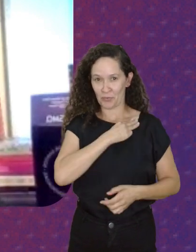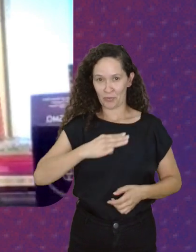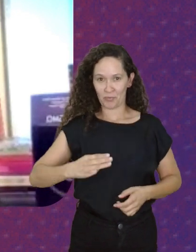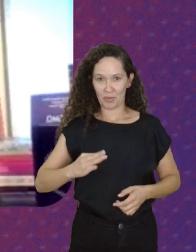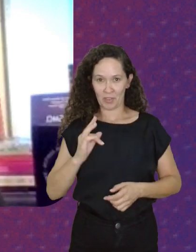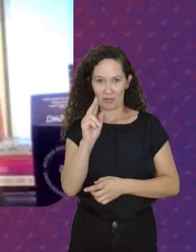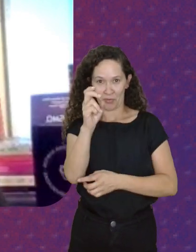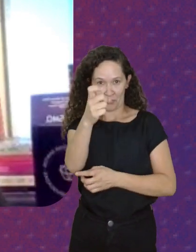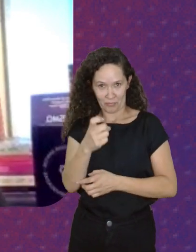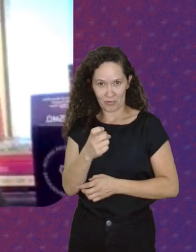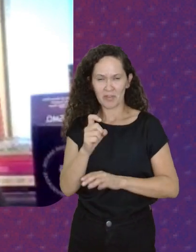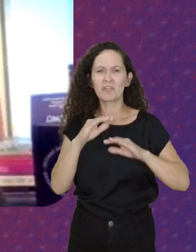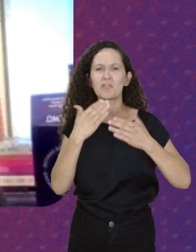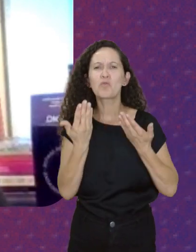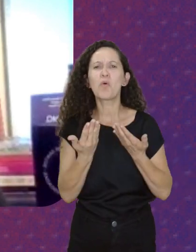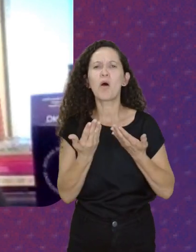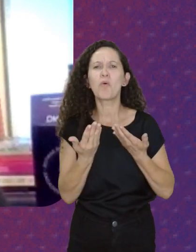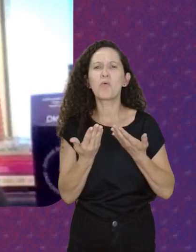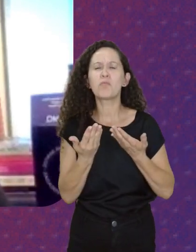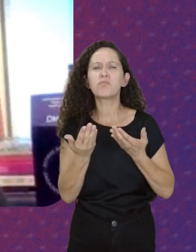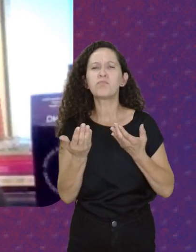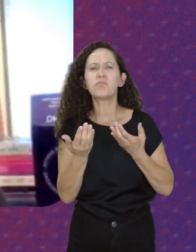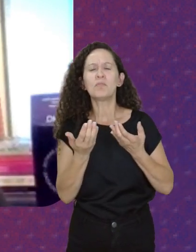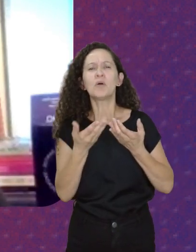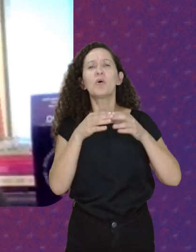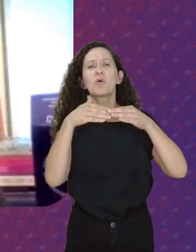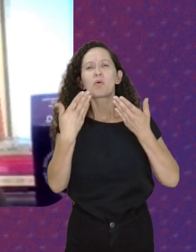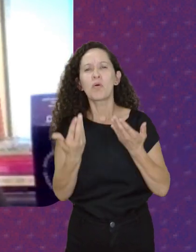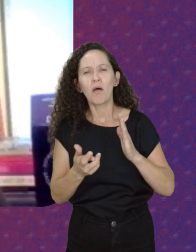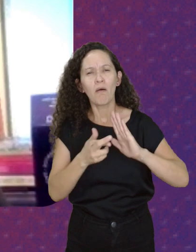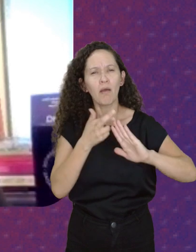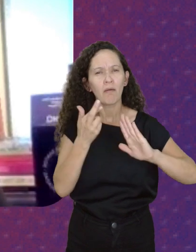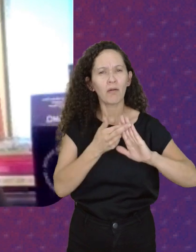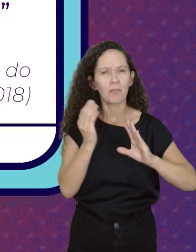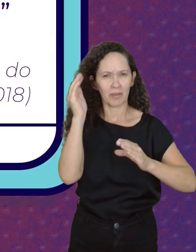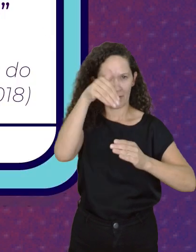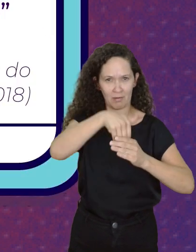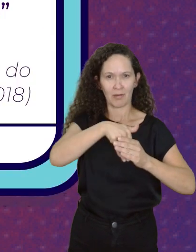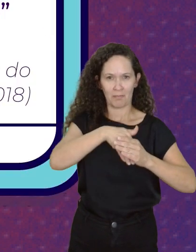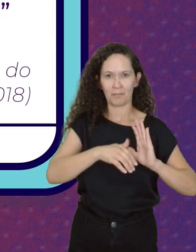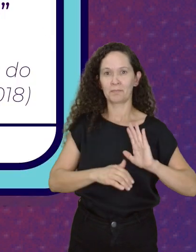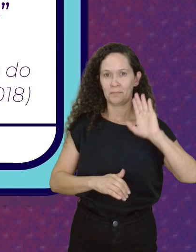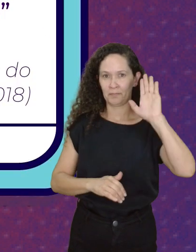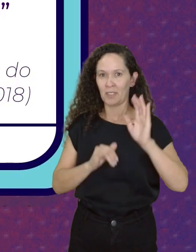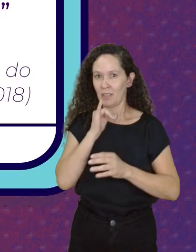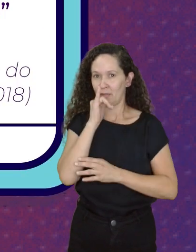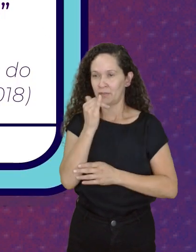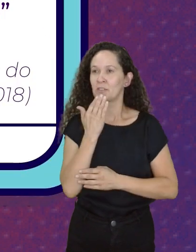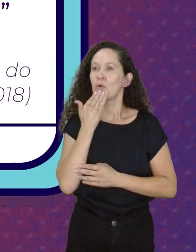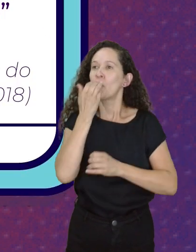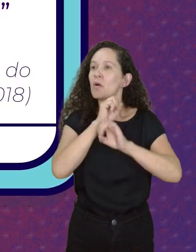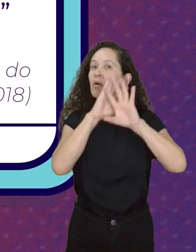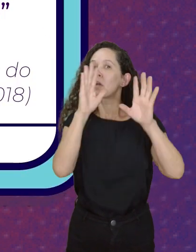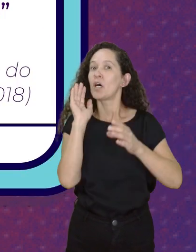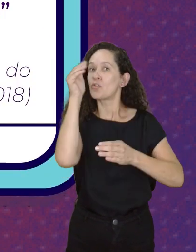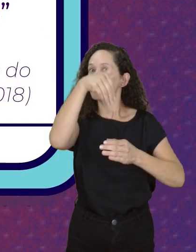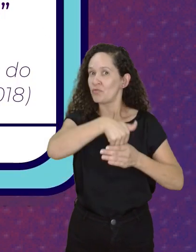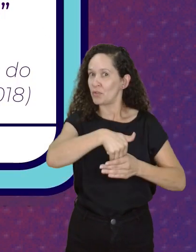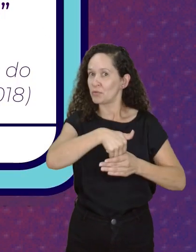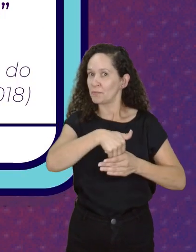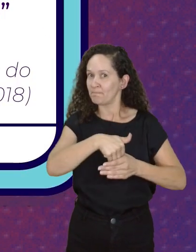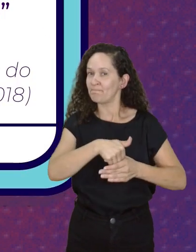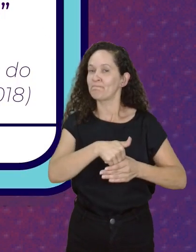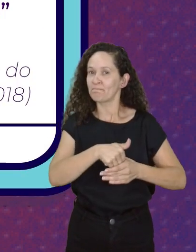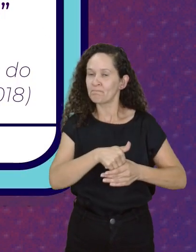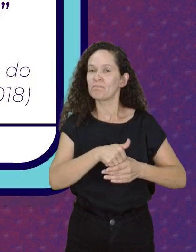coloca os critérios norteadores que vão regulamentar a pré-campanha. Então, ele diz o seguinte: o pedido explícito de votos, entendido em